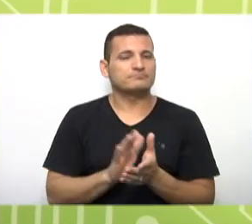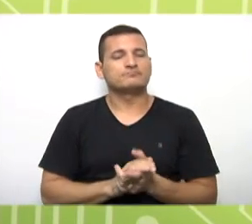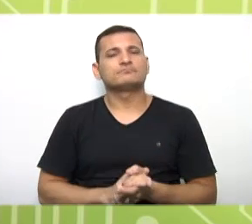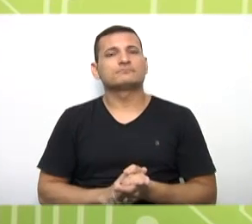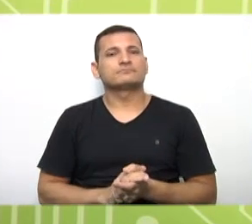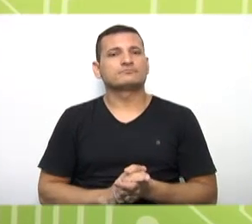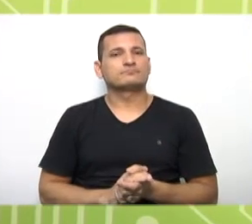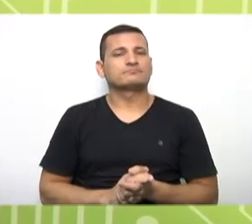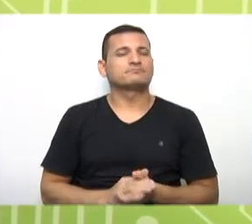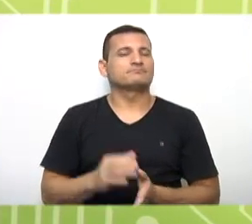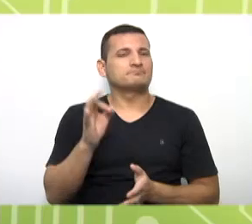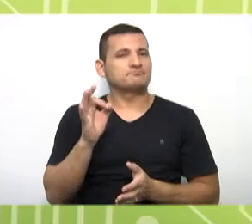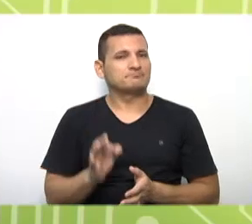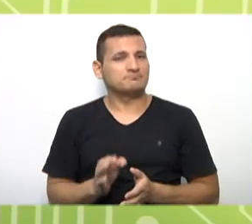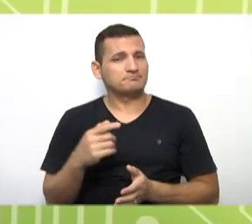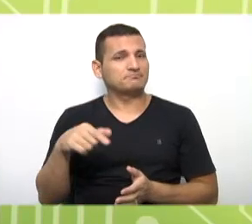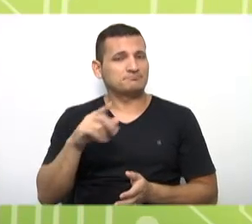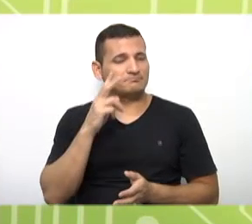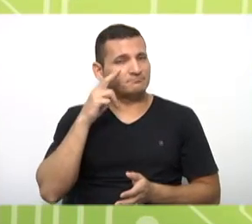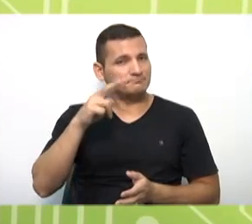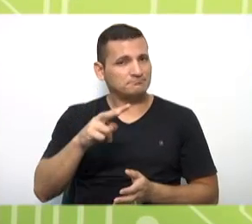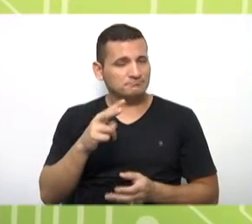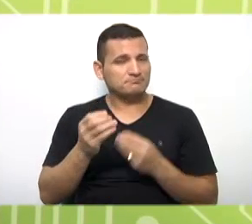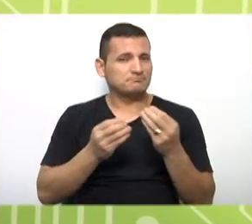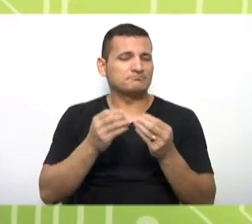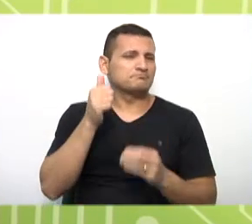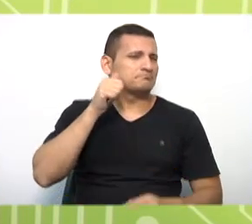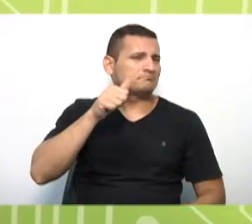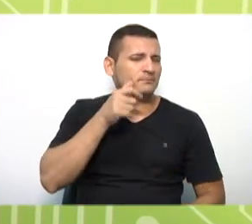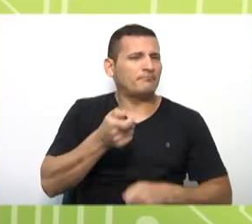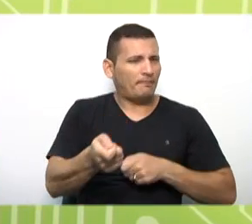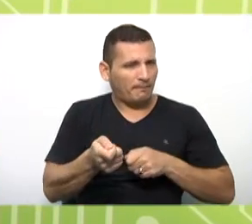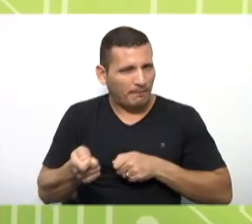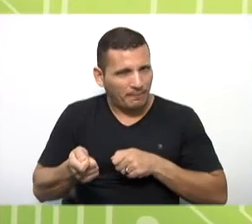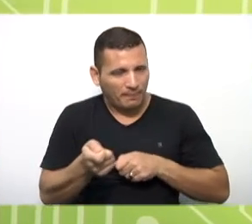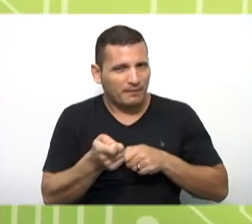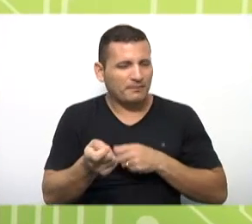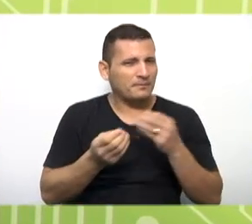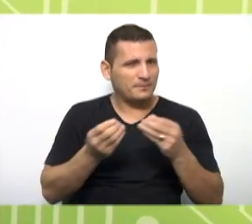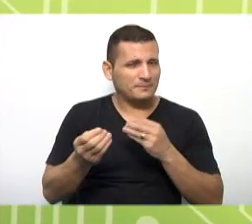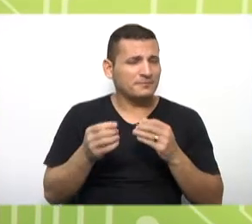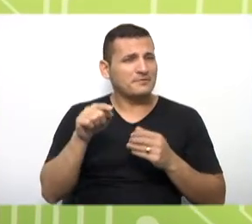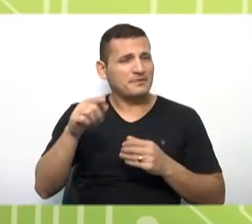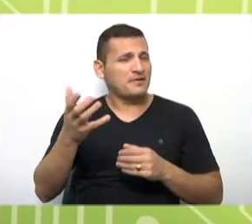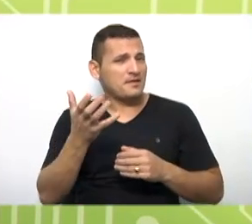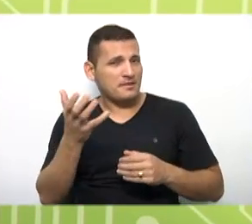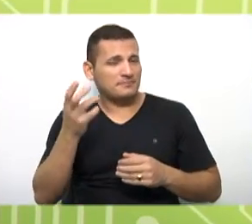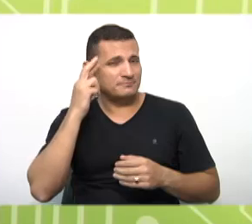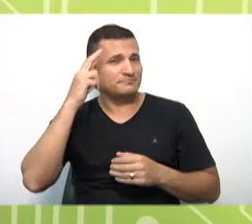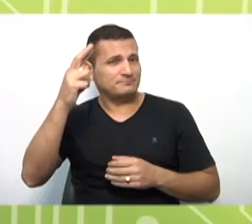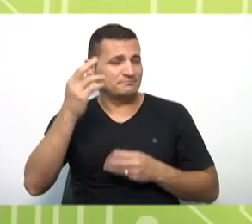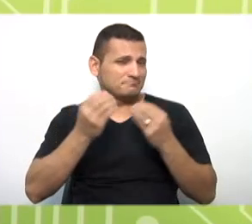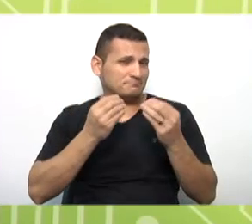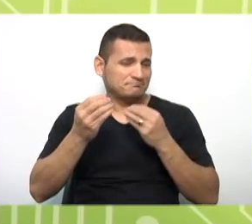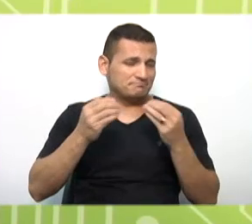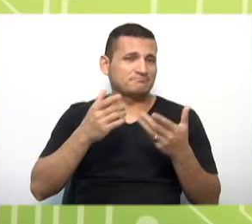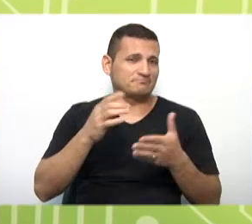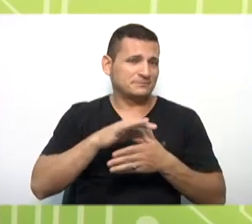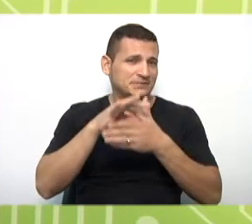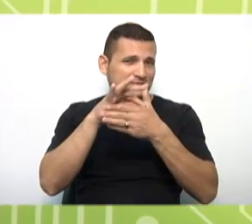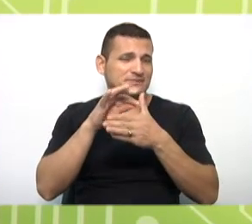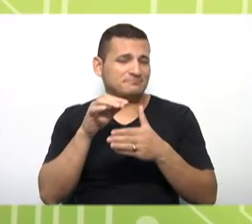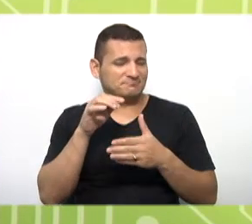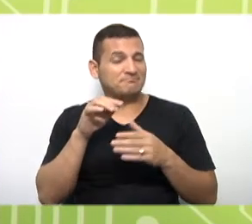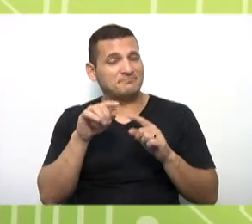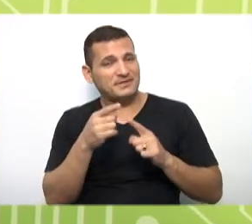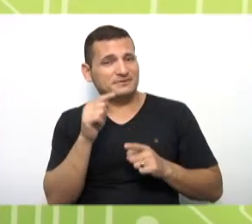Exatamente como vocês viram. Viram aí a expectativa da Maria em relação a ter um líder mesmo, mas na realidade ela tinha